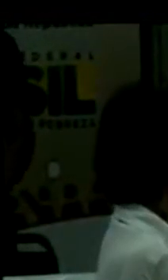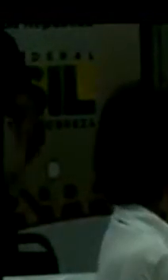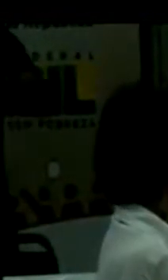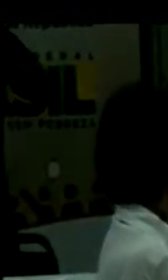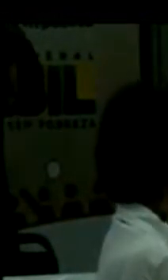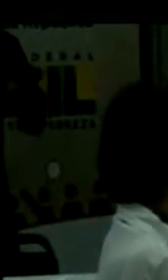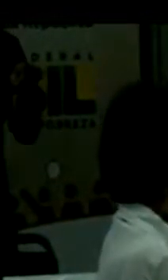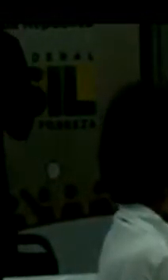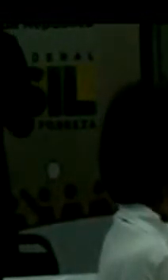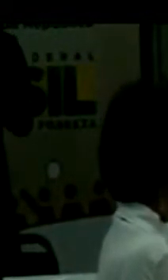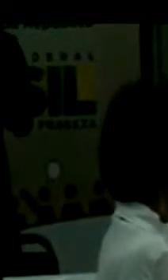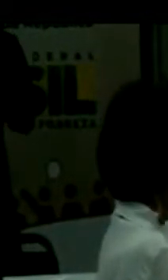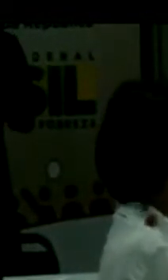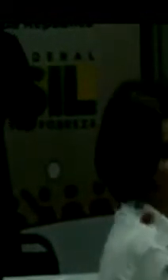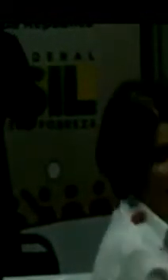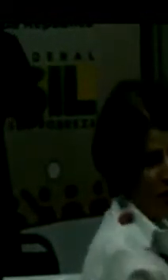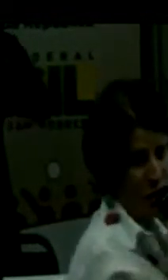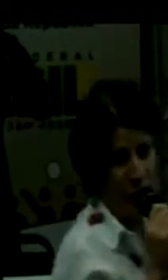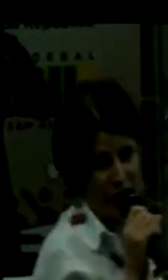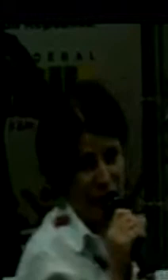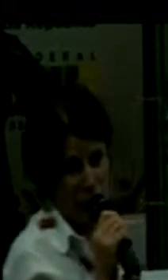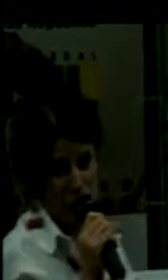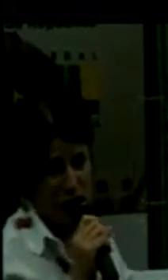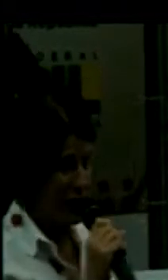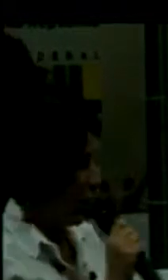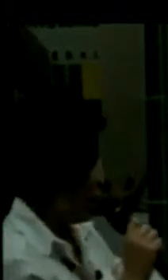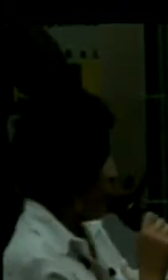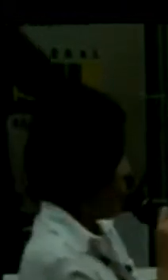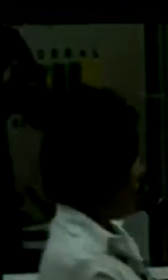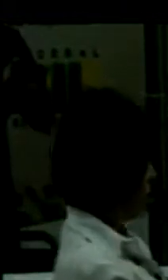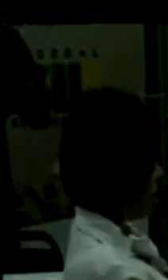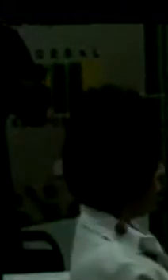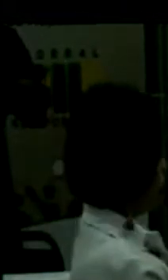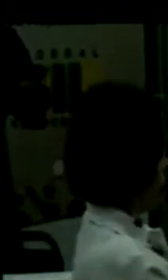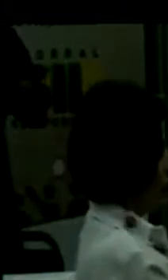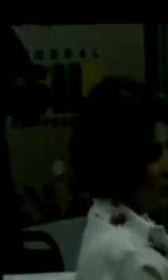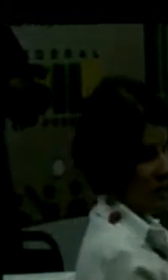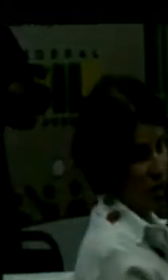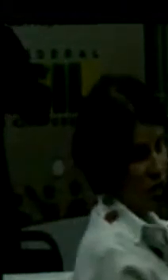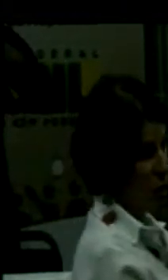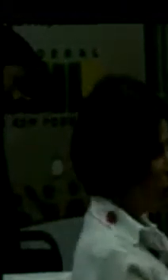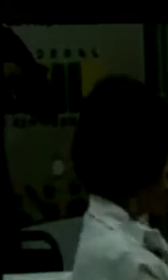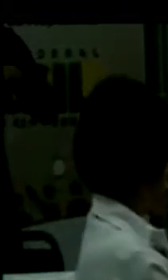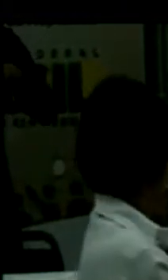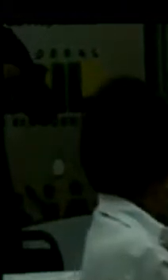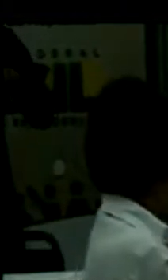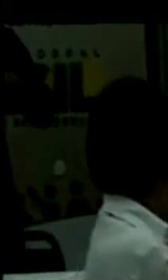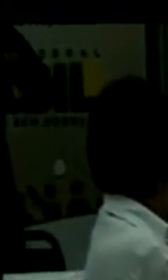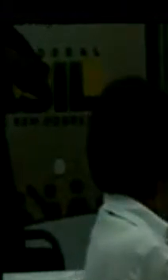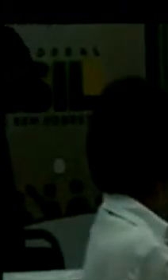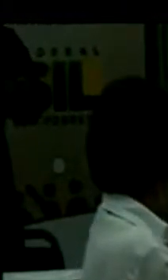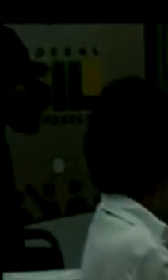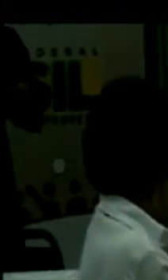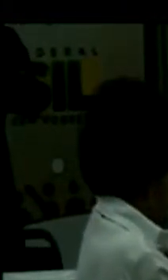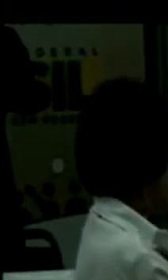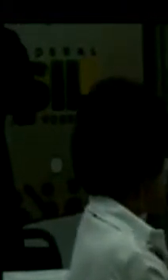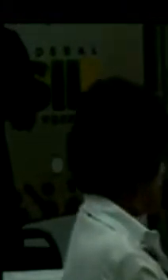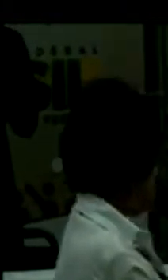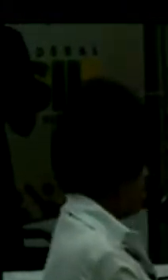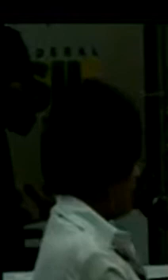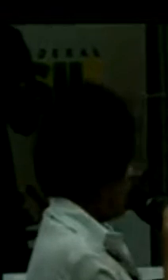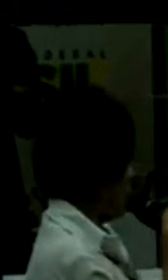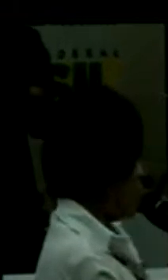programa de disseminação da cultura de participação social, que isso esteja incluso.